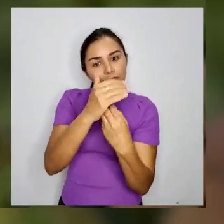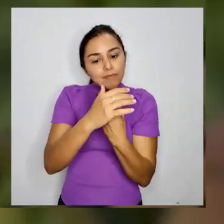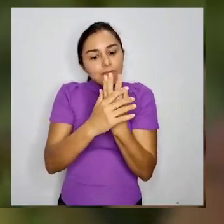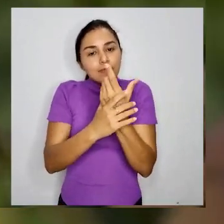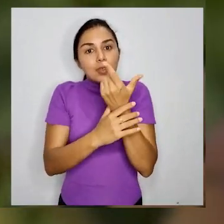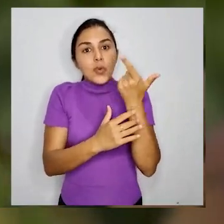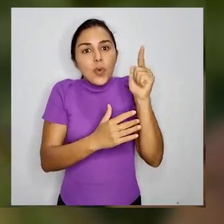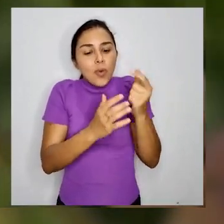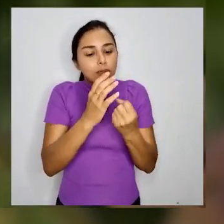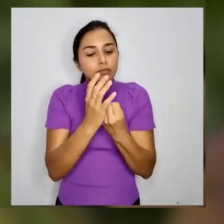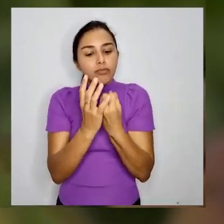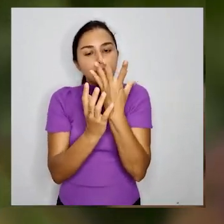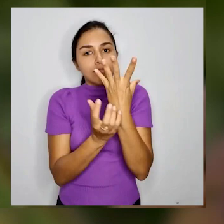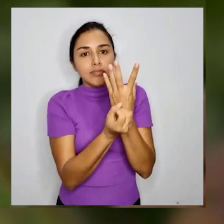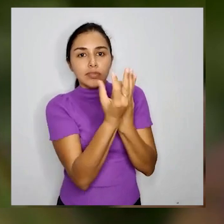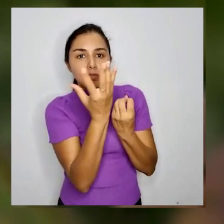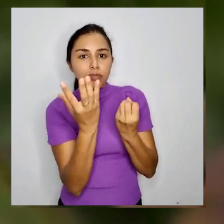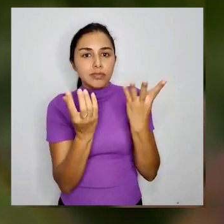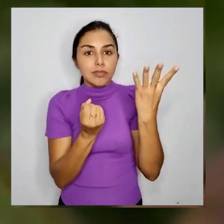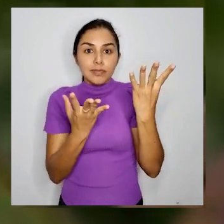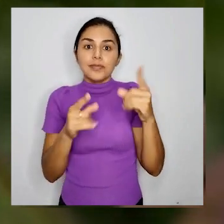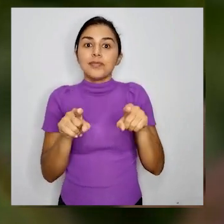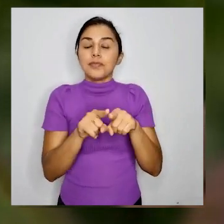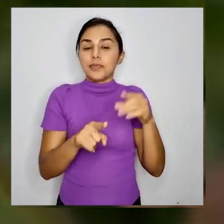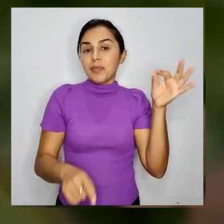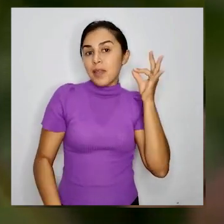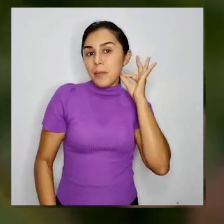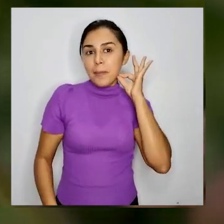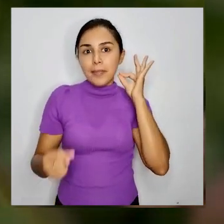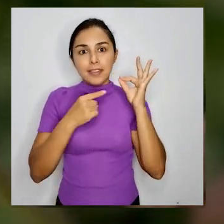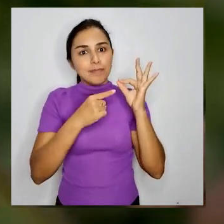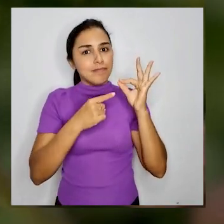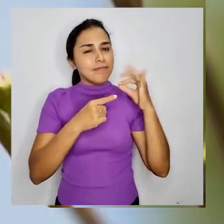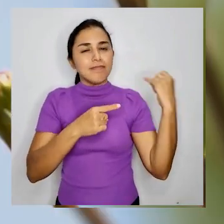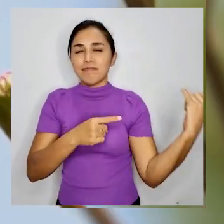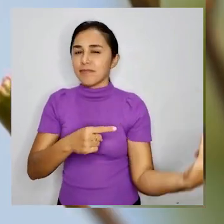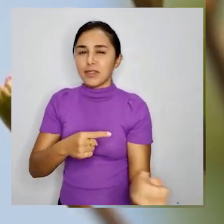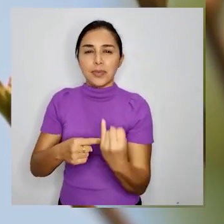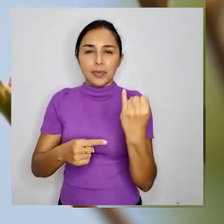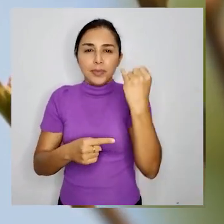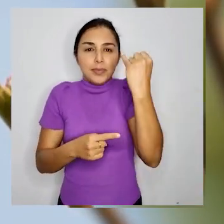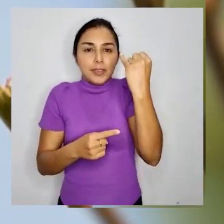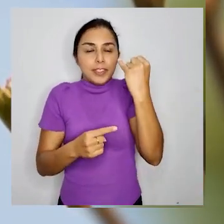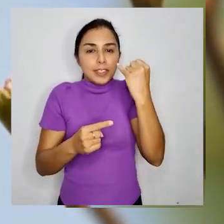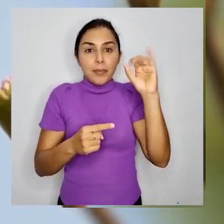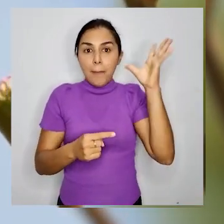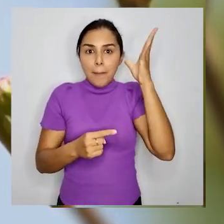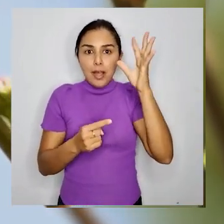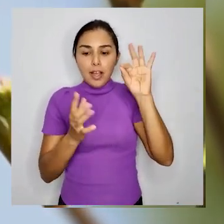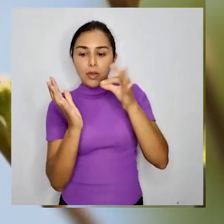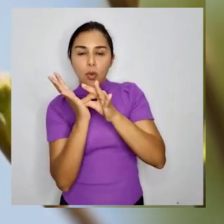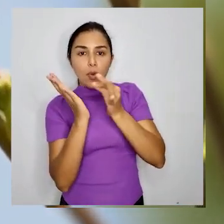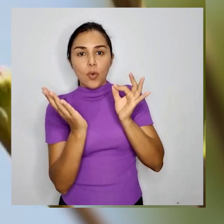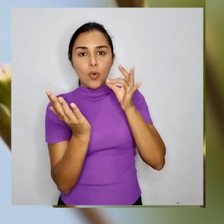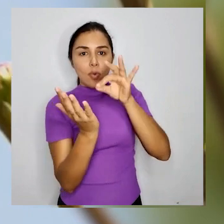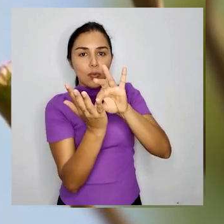É importante destacar a importância das abelhas como polinizadores. Devido ao seu comportamento, costumam visitar um